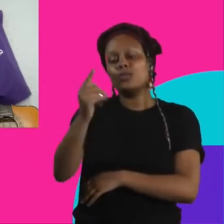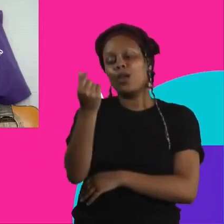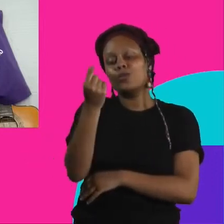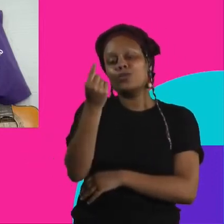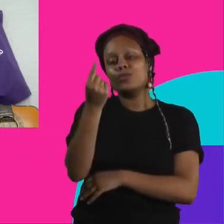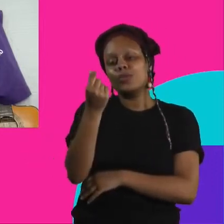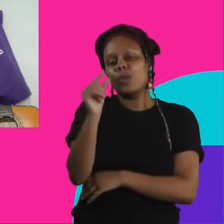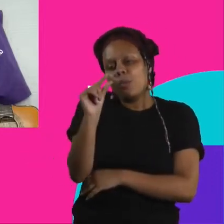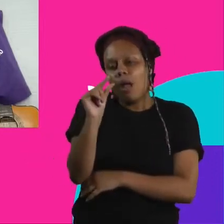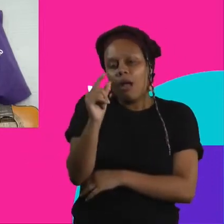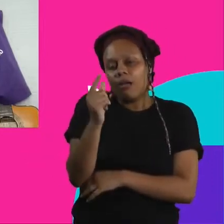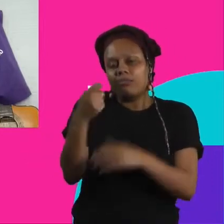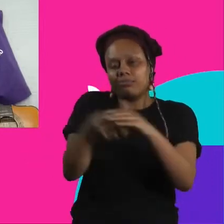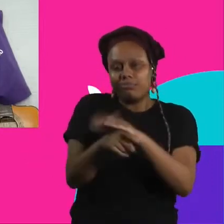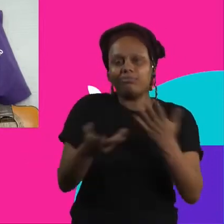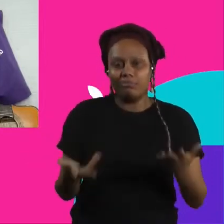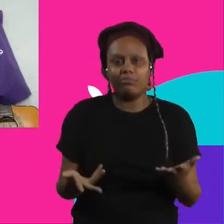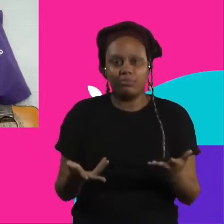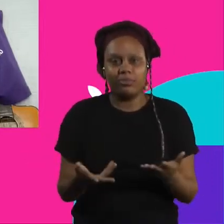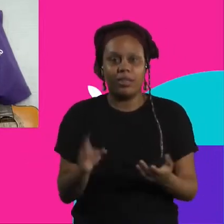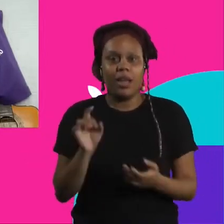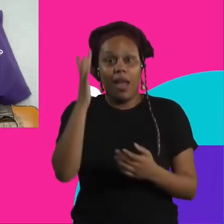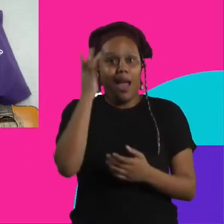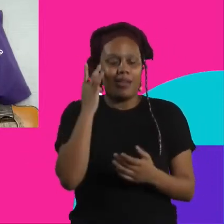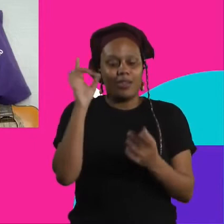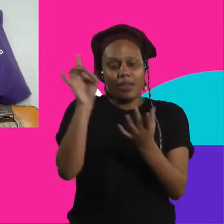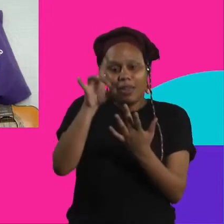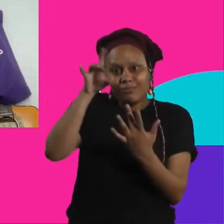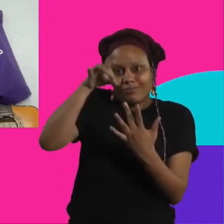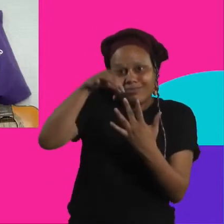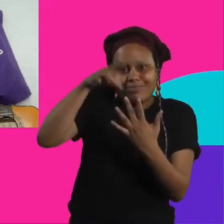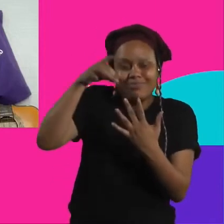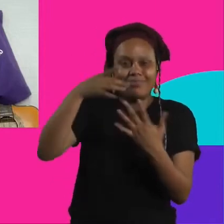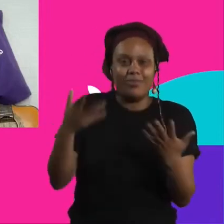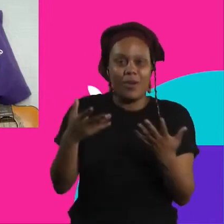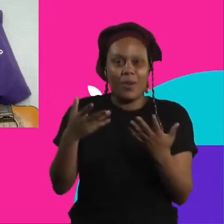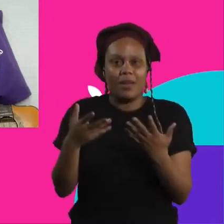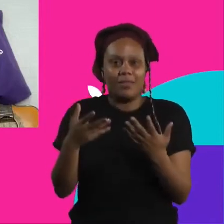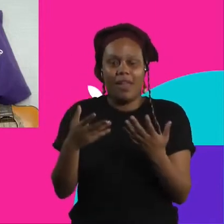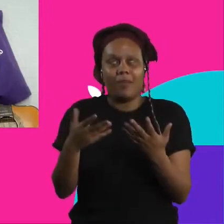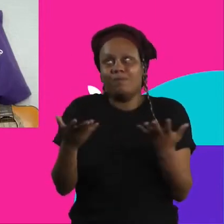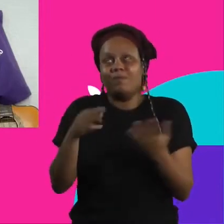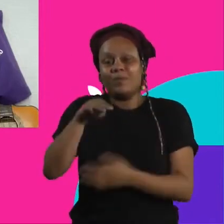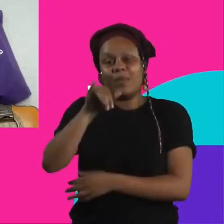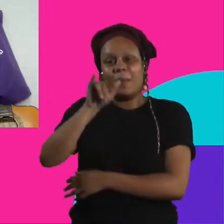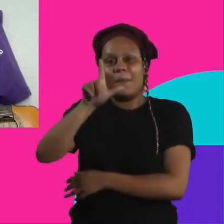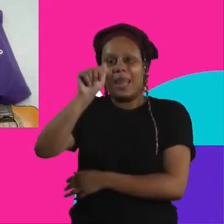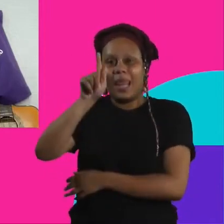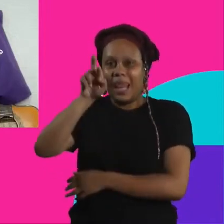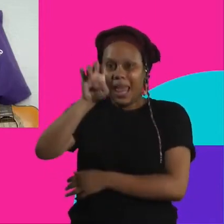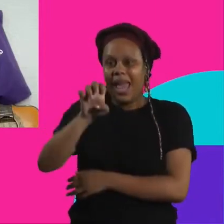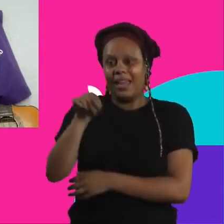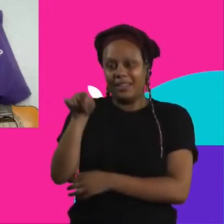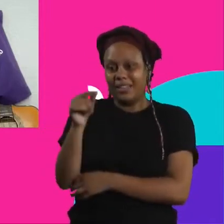têm, achando que criptomoeda é um milagre, né? E que elas vão precisar desse dinheiro para pagar a conta no mês que vem. Eu